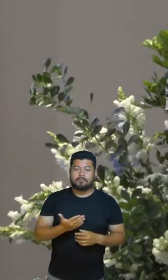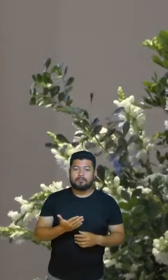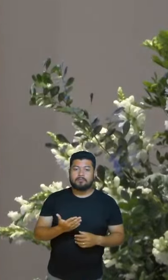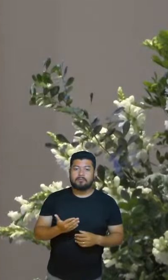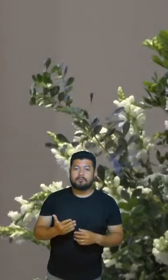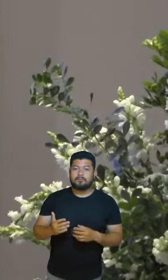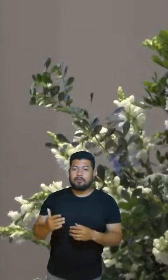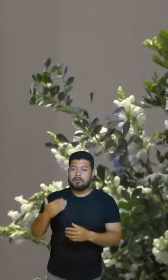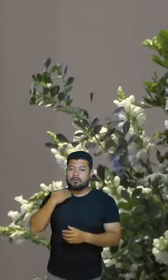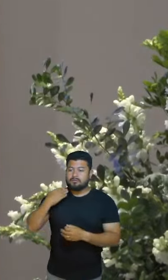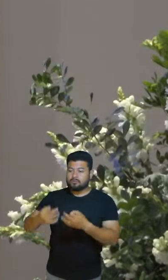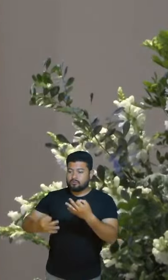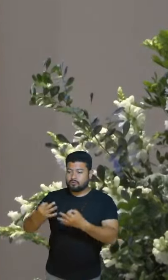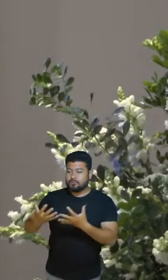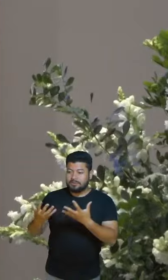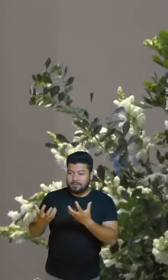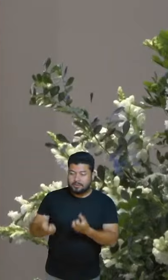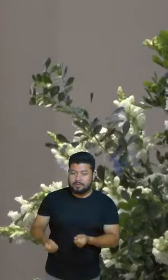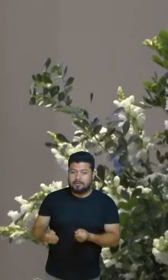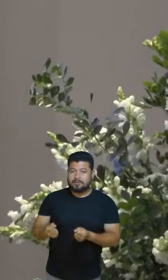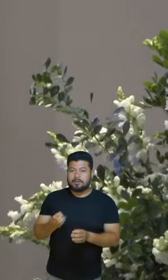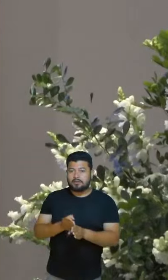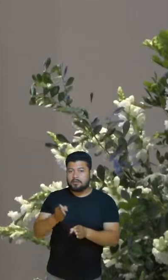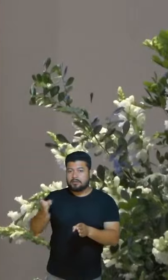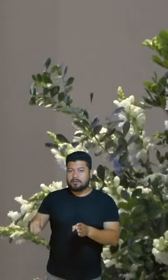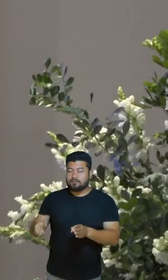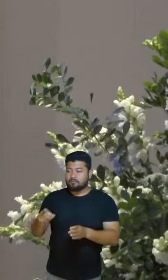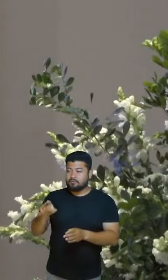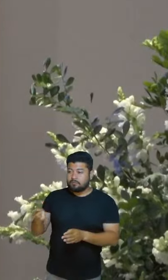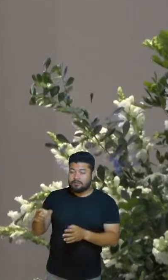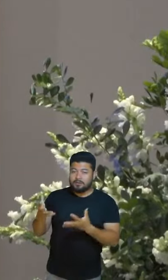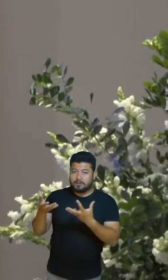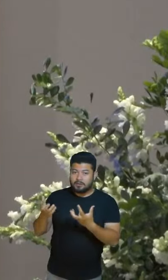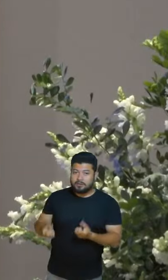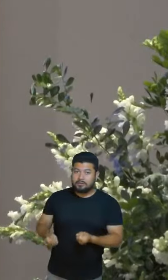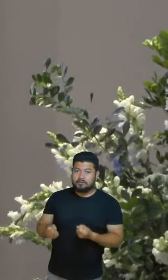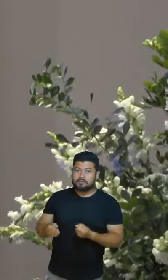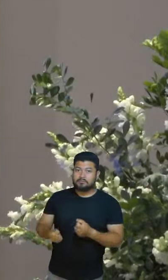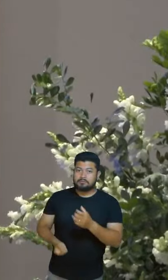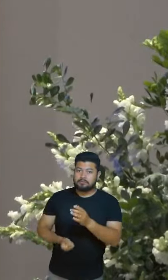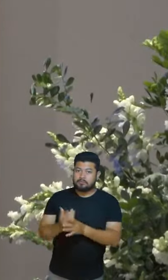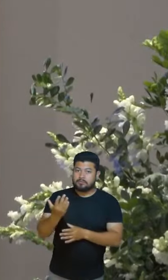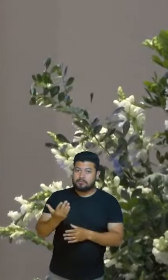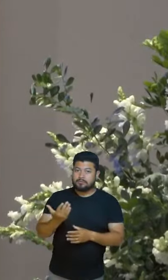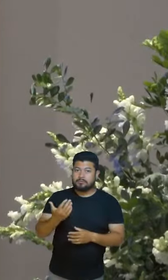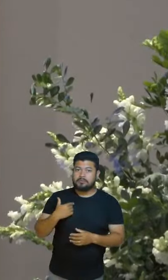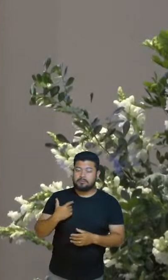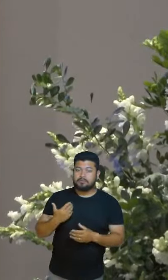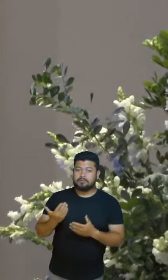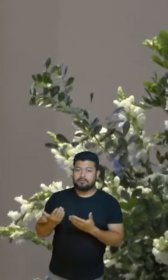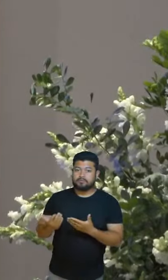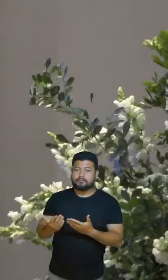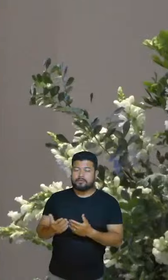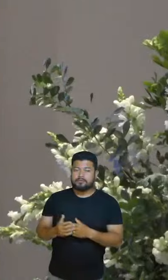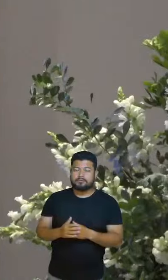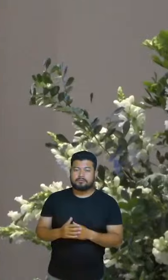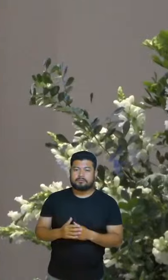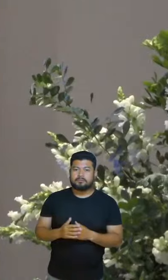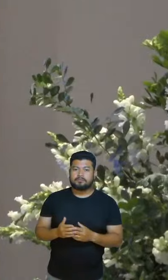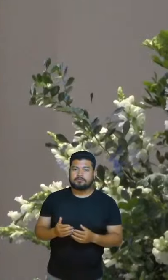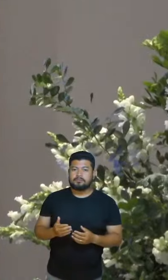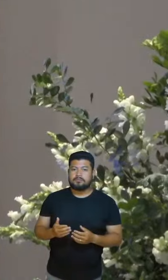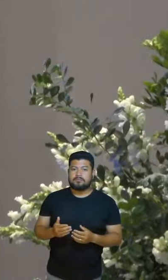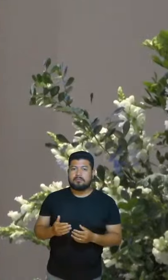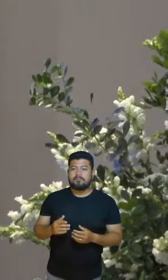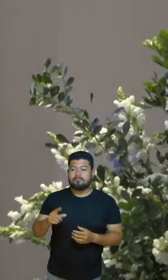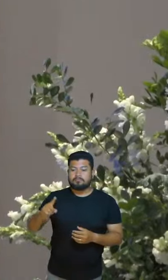juiz aceita ou não Você aceita você produz a prova e depois valora a prova Esse